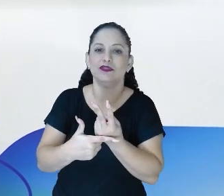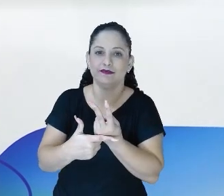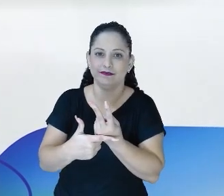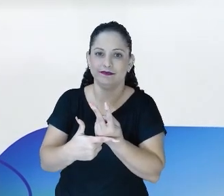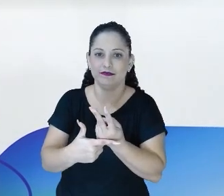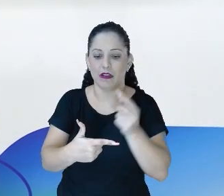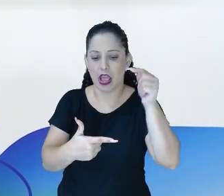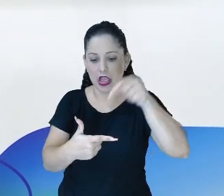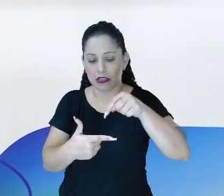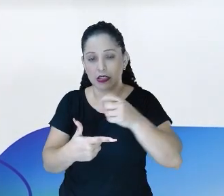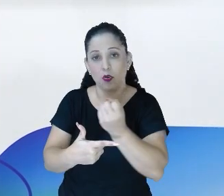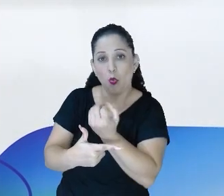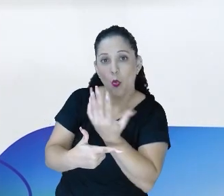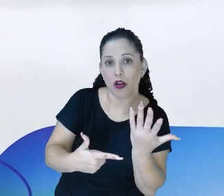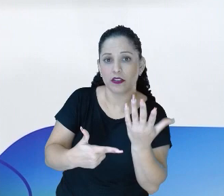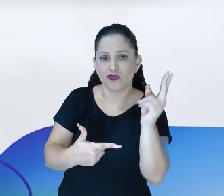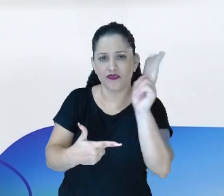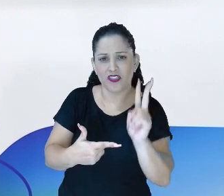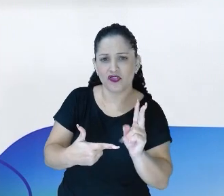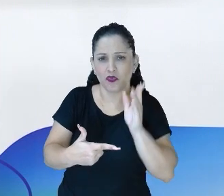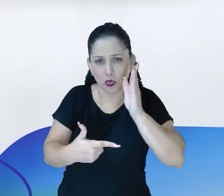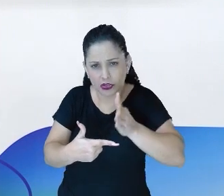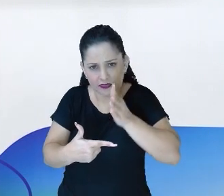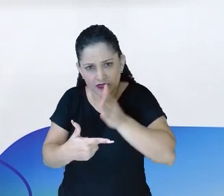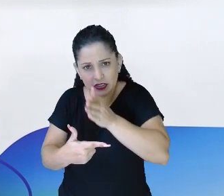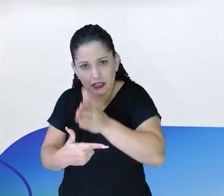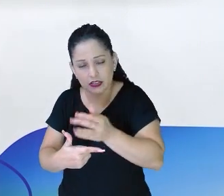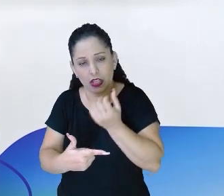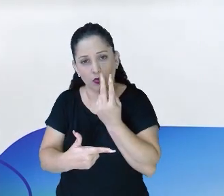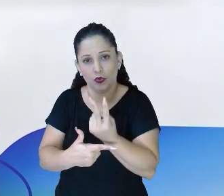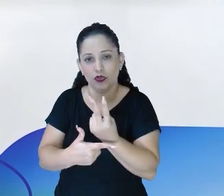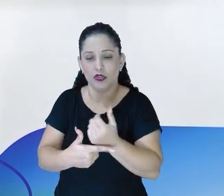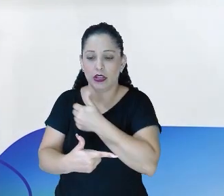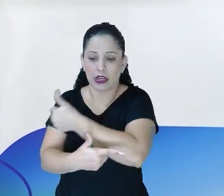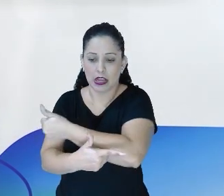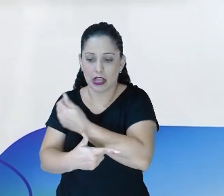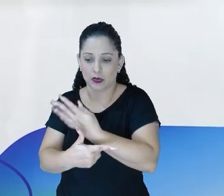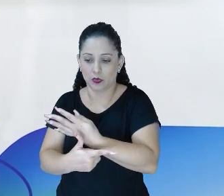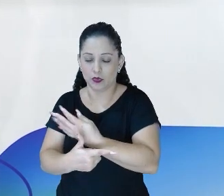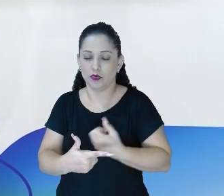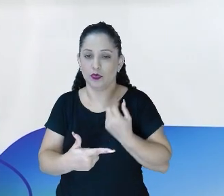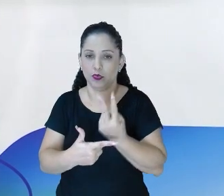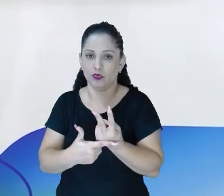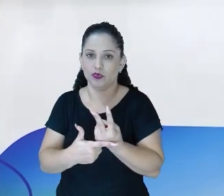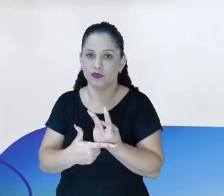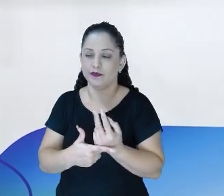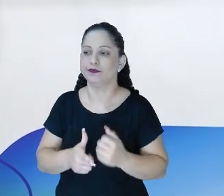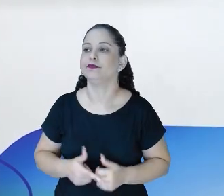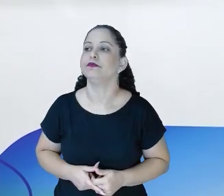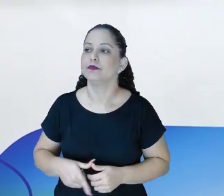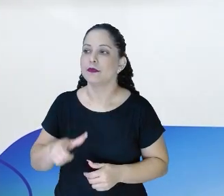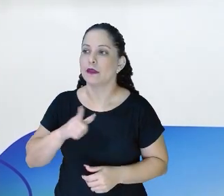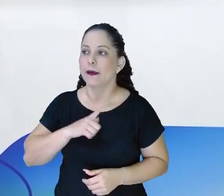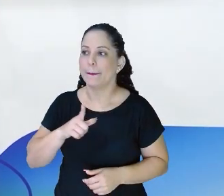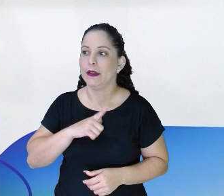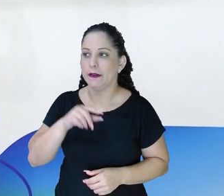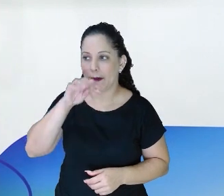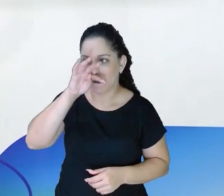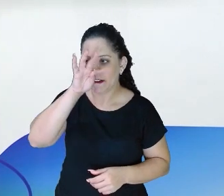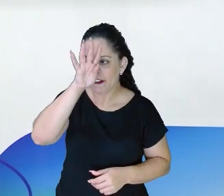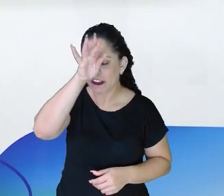quantas partes eu vou dividir, certo? Eu tenho o meu quociente, né? Que nesse caso